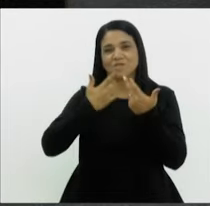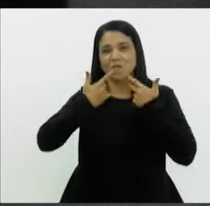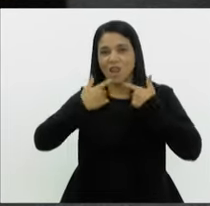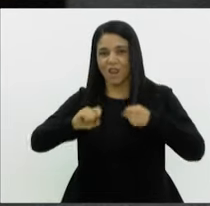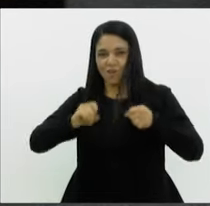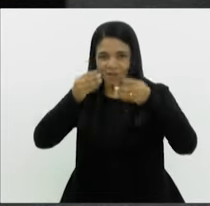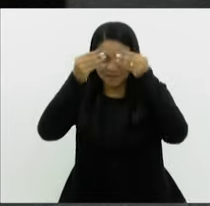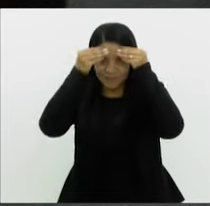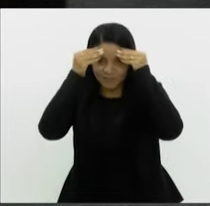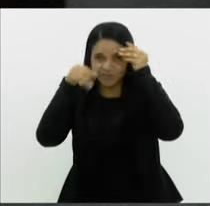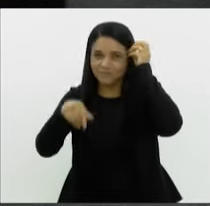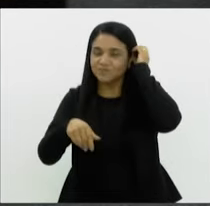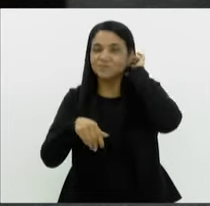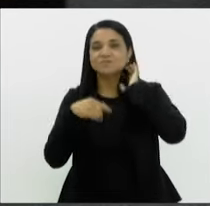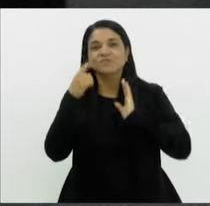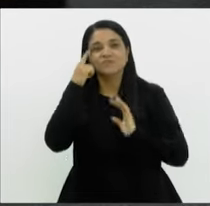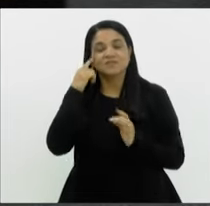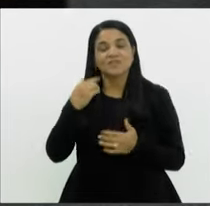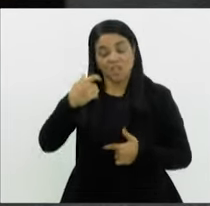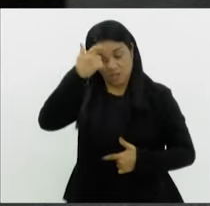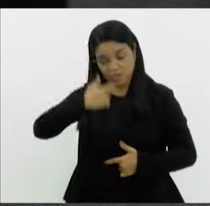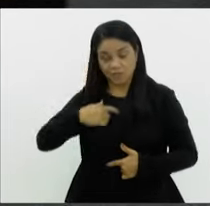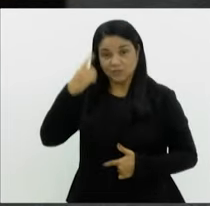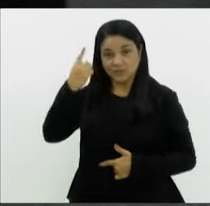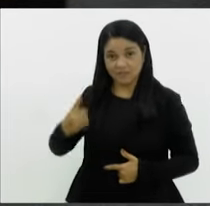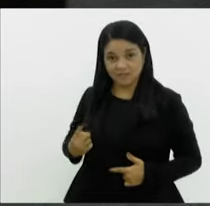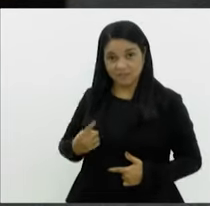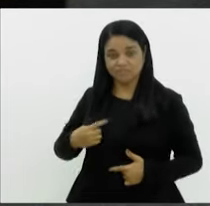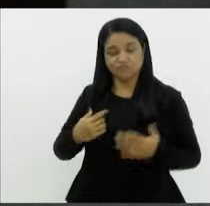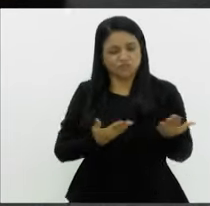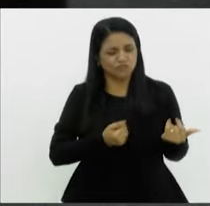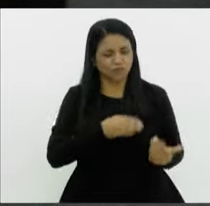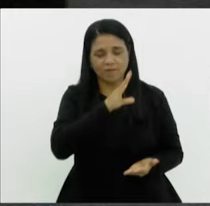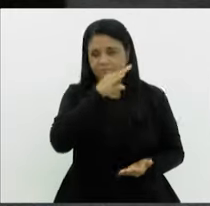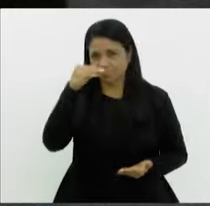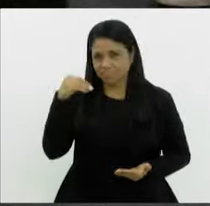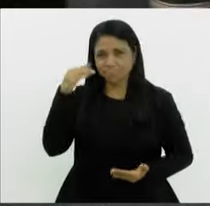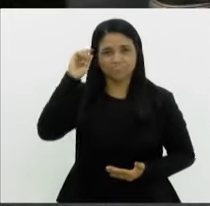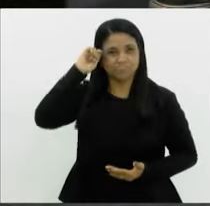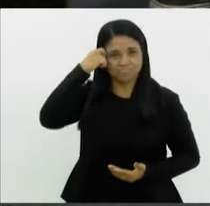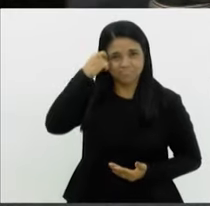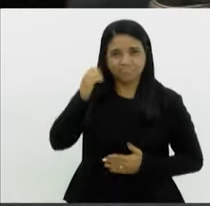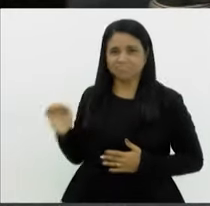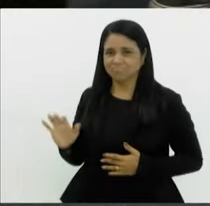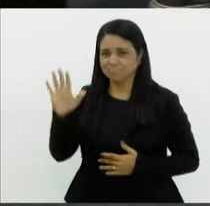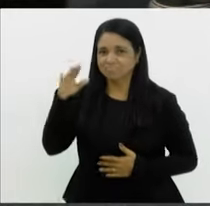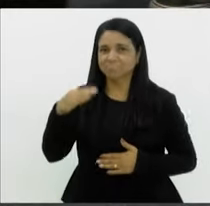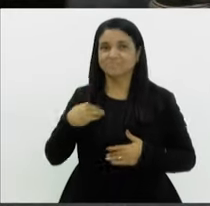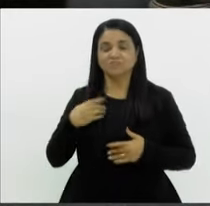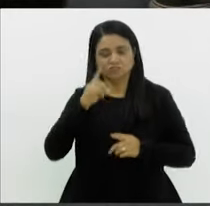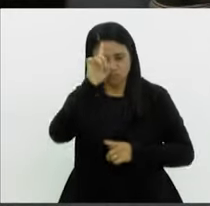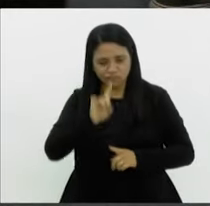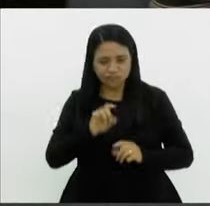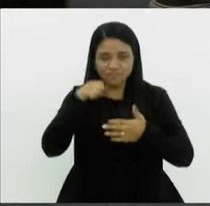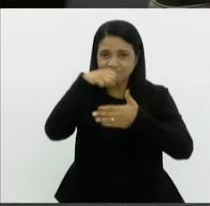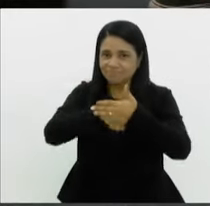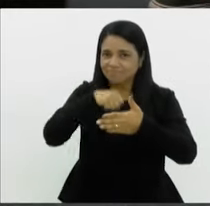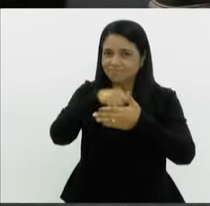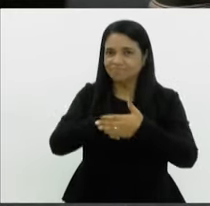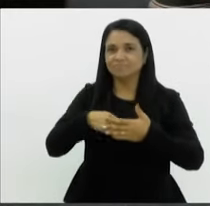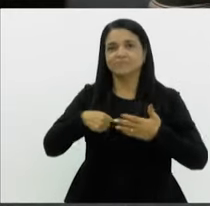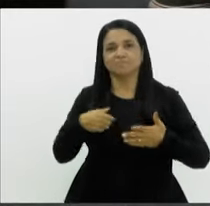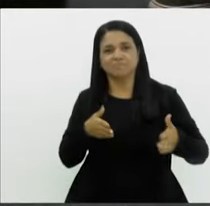linguística. Então, eu sou Dani Monteiro, uma jovem preta e favelada, lutando por direitos humanos pela